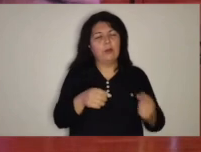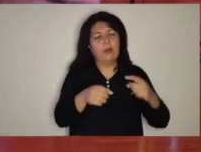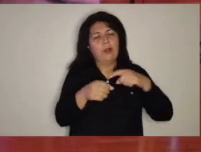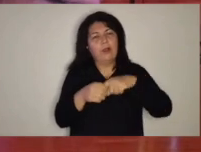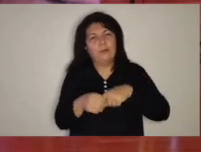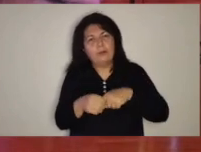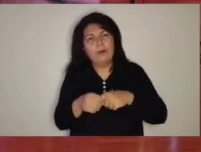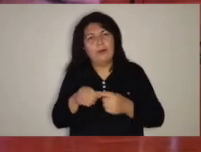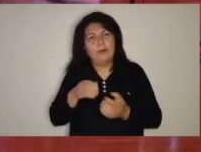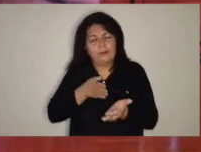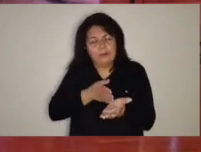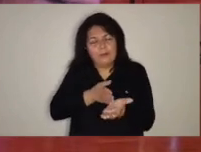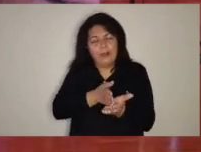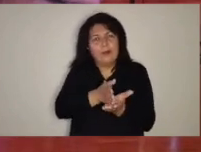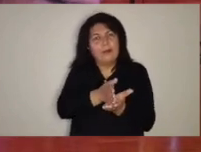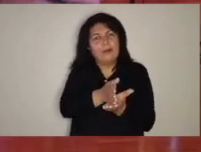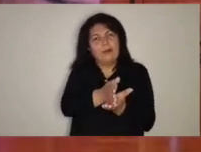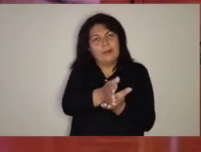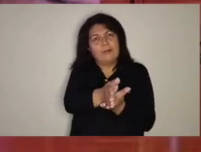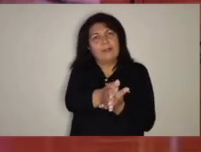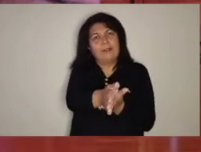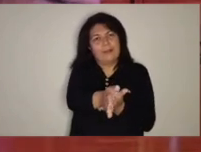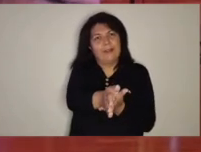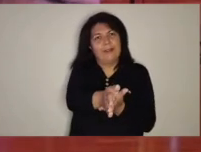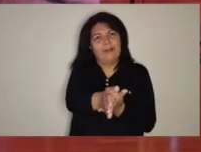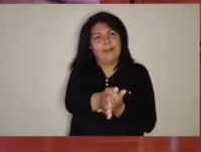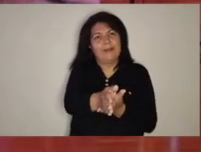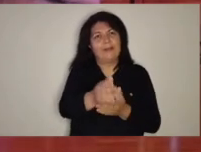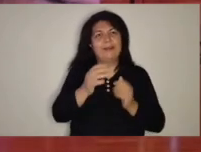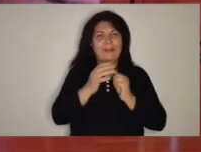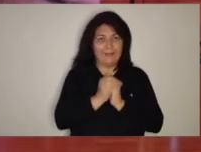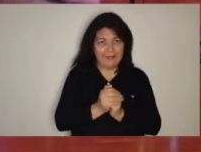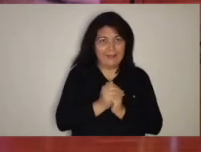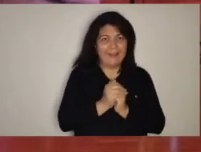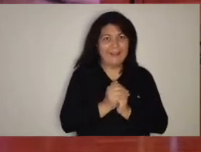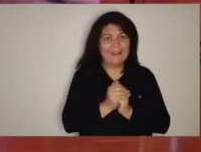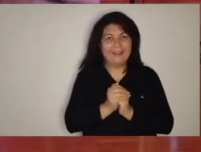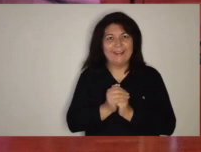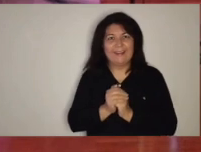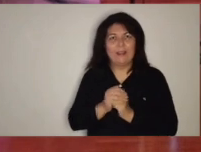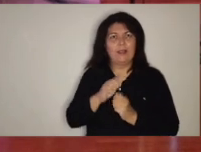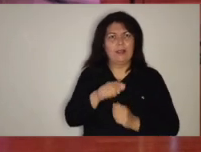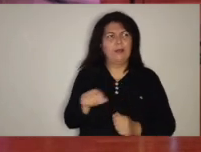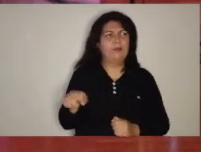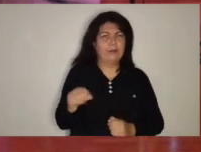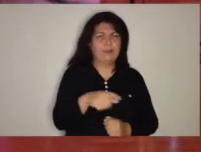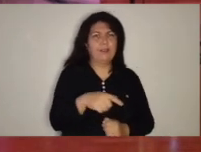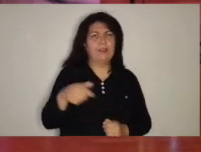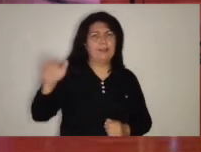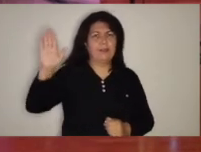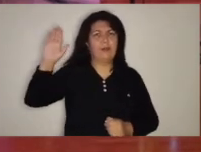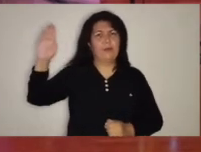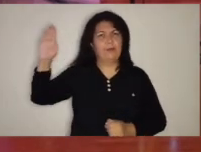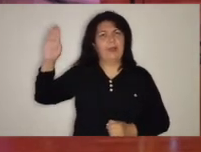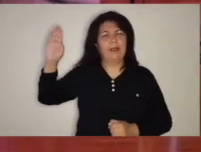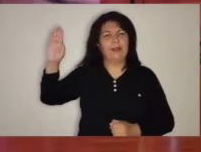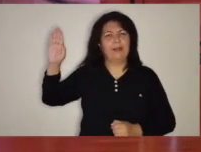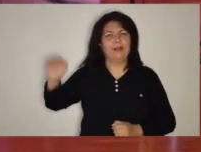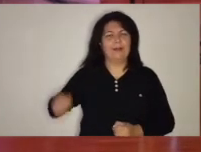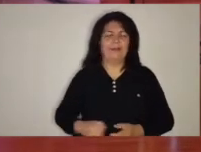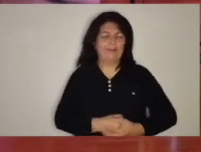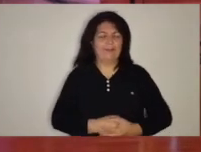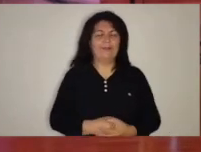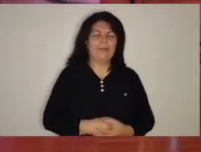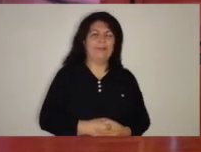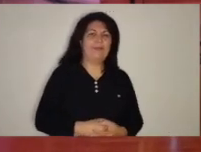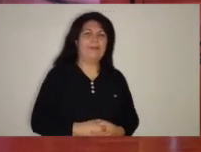retornar aos pés dele. Amém? Vocês se comprometem? Então tá